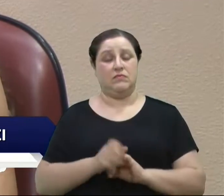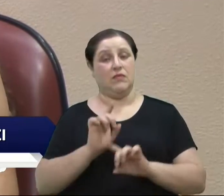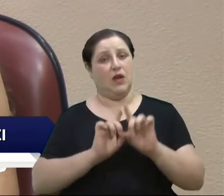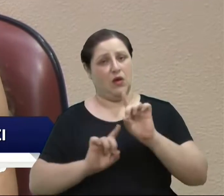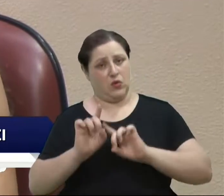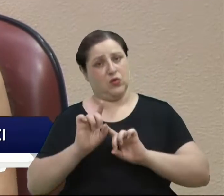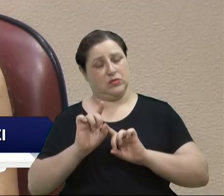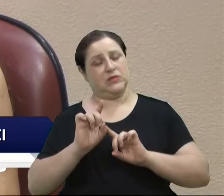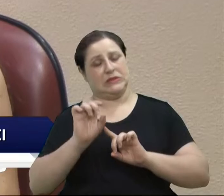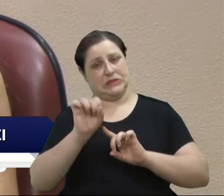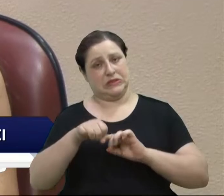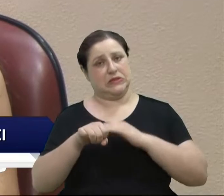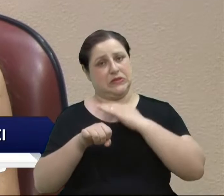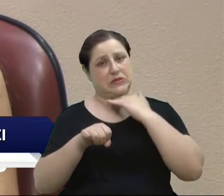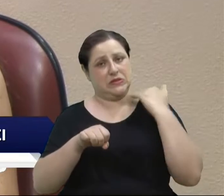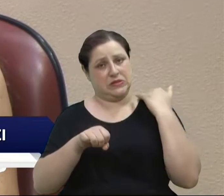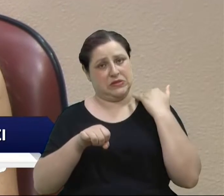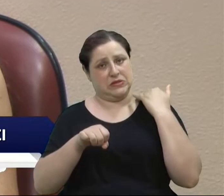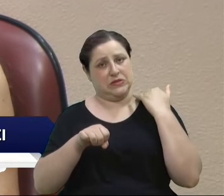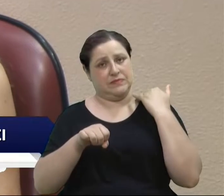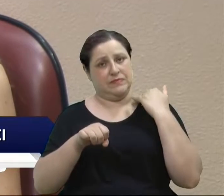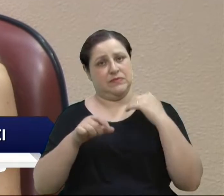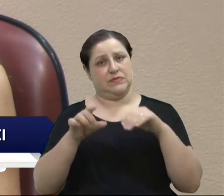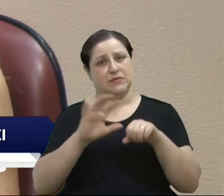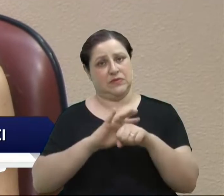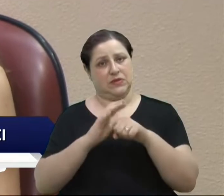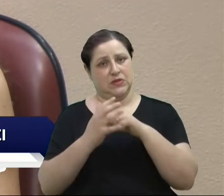a óbito nesse meio tempo e o COVID